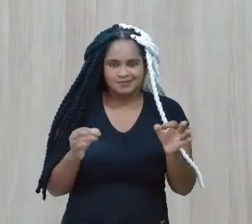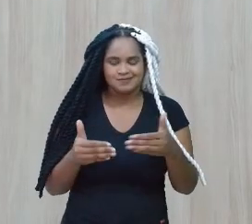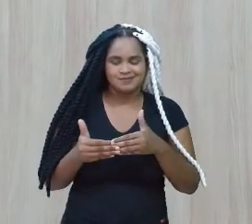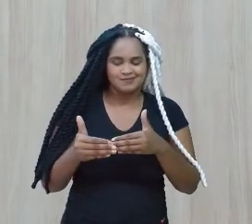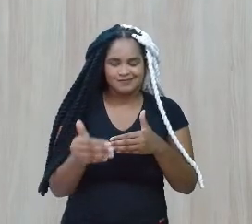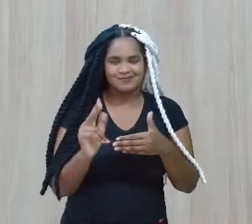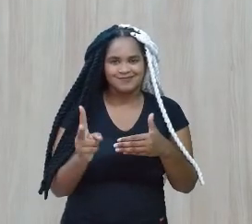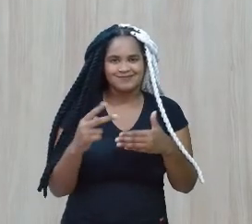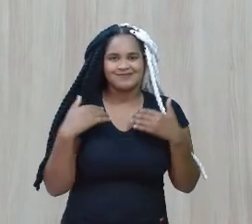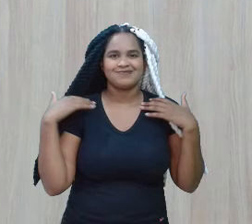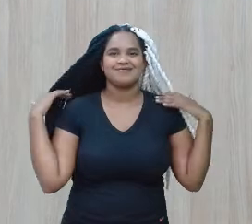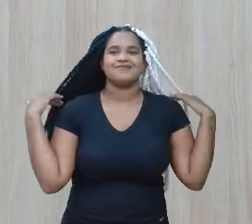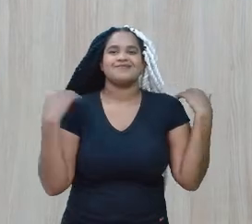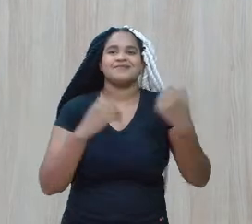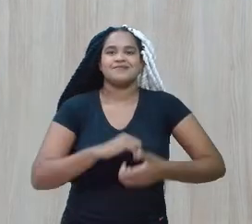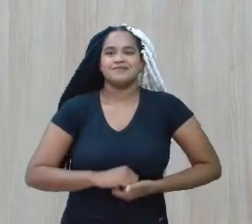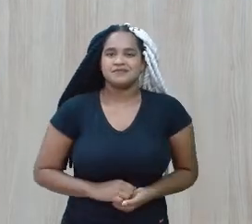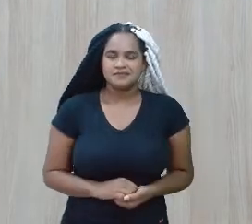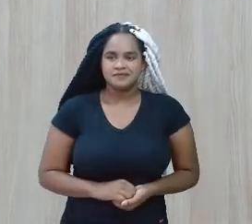seguindo.